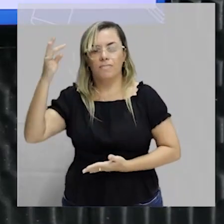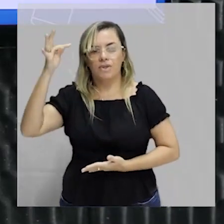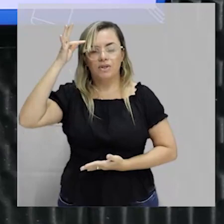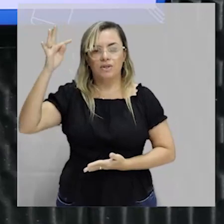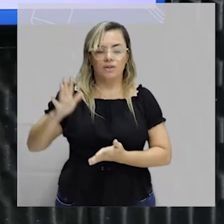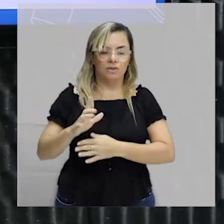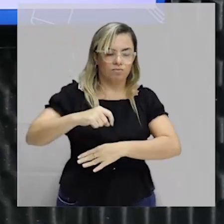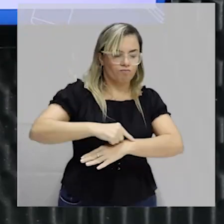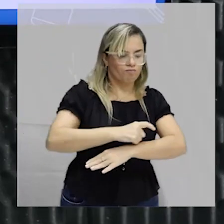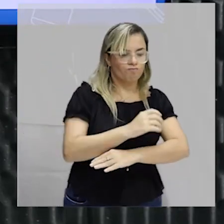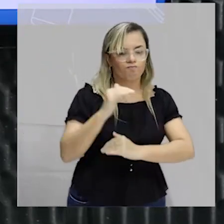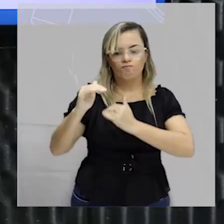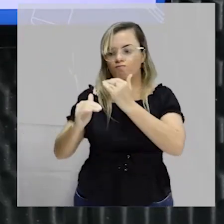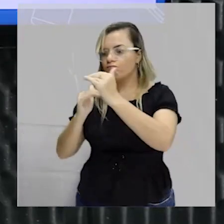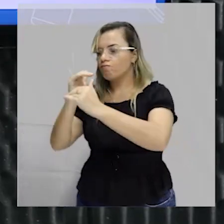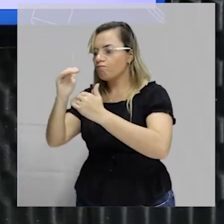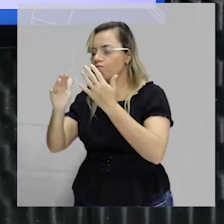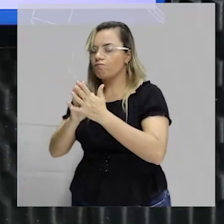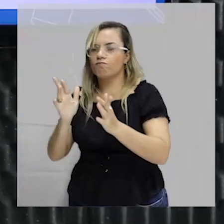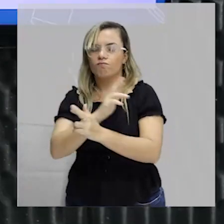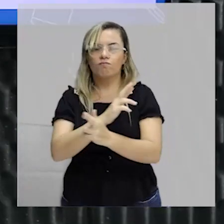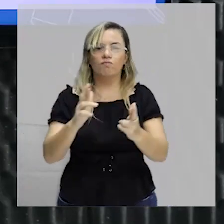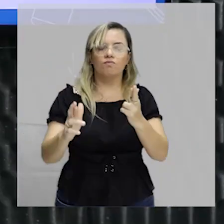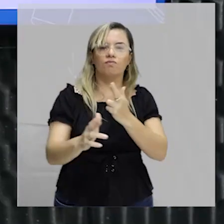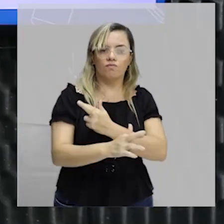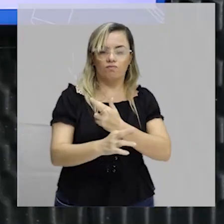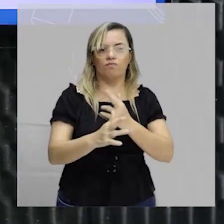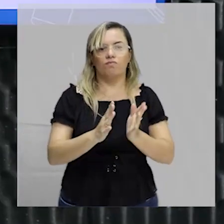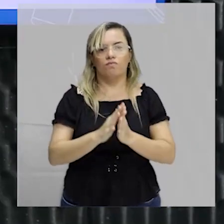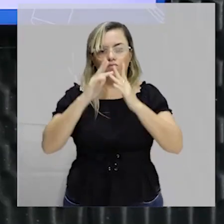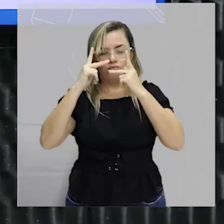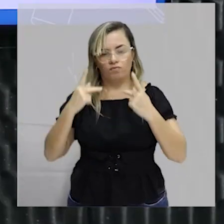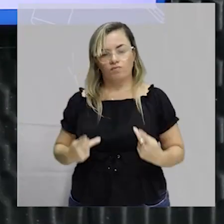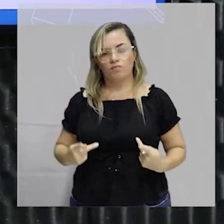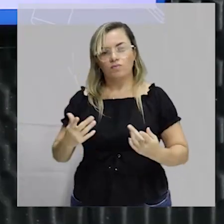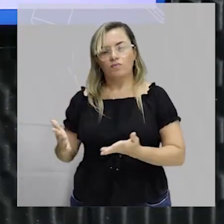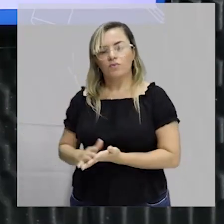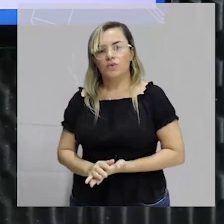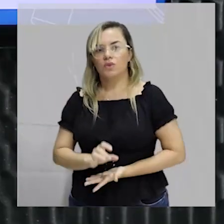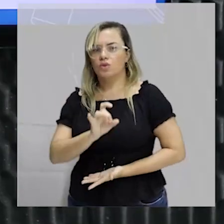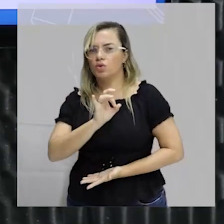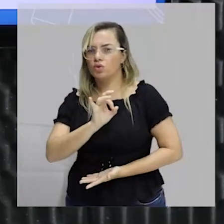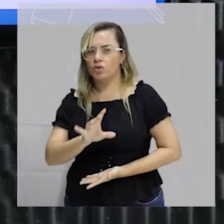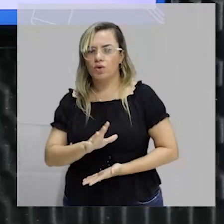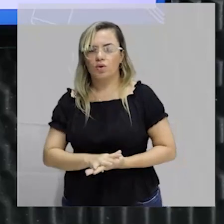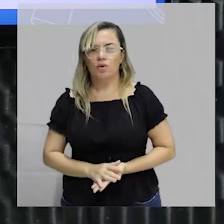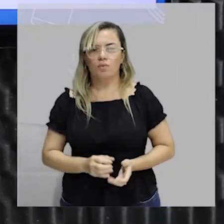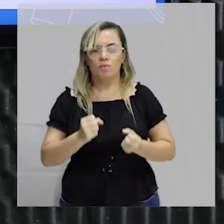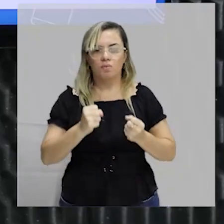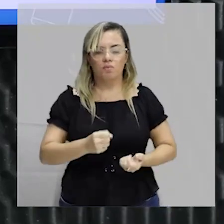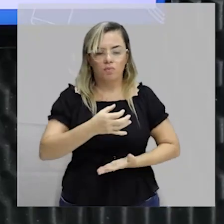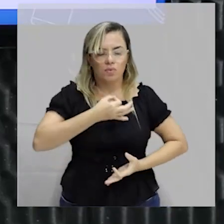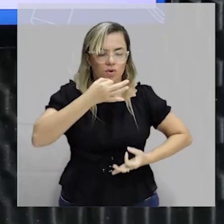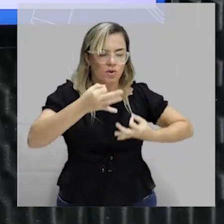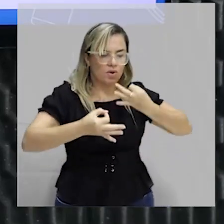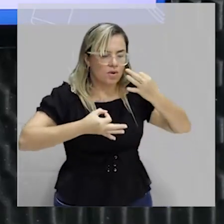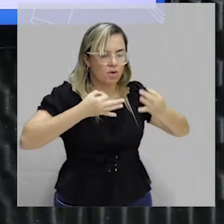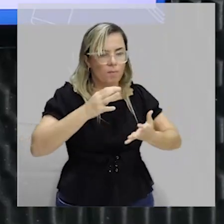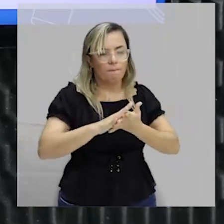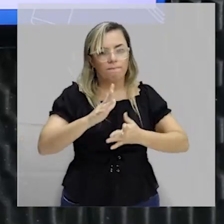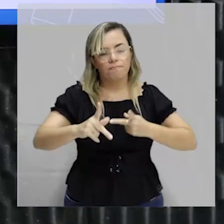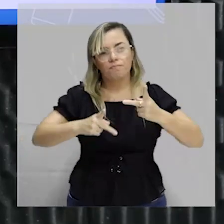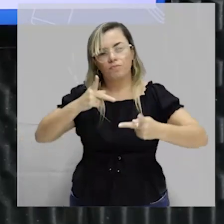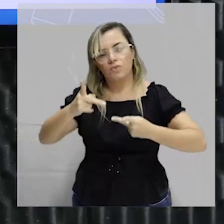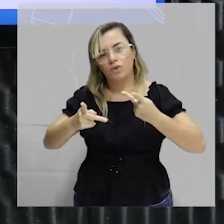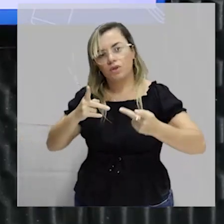teóricos evolucionistas falam a respeito da evolução humana. Eu só posso criticar uma fala